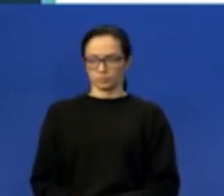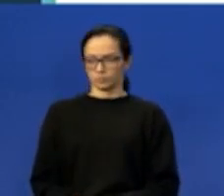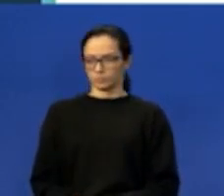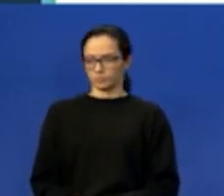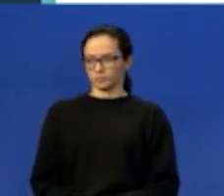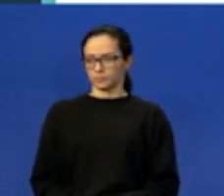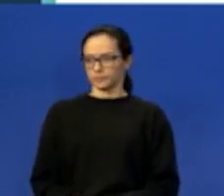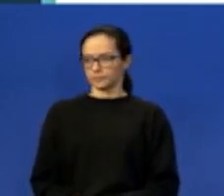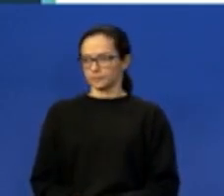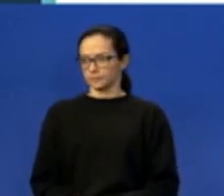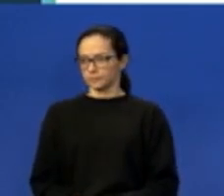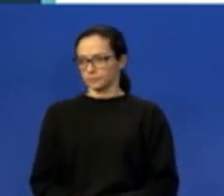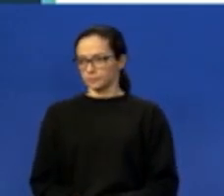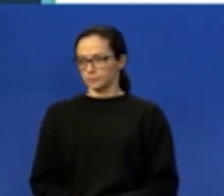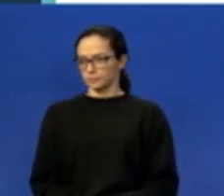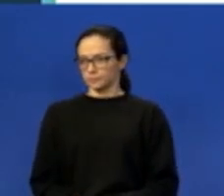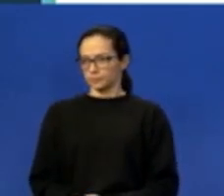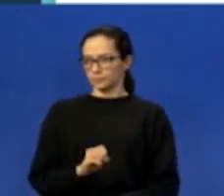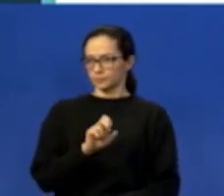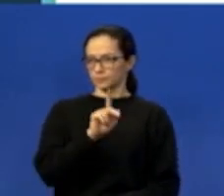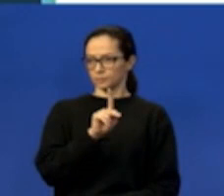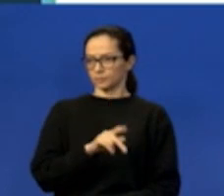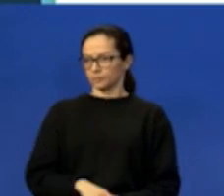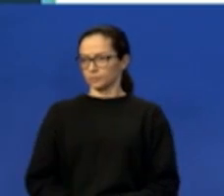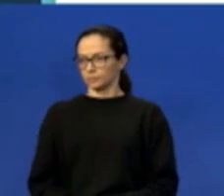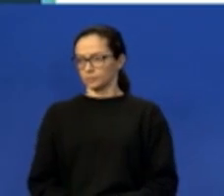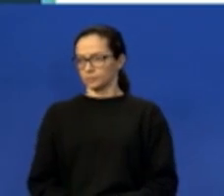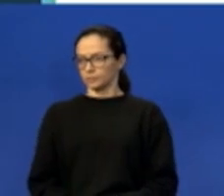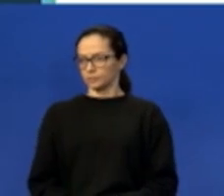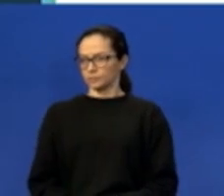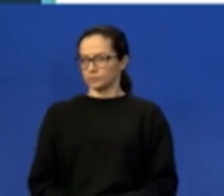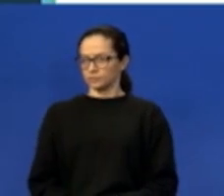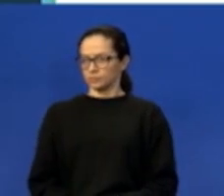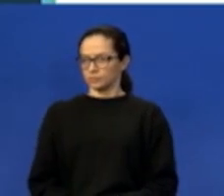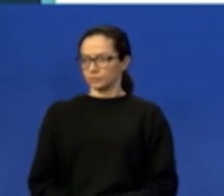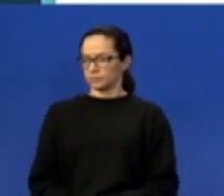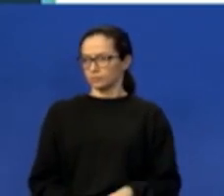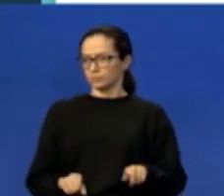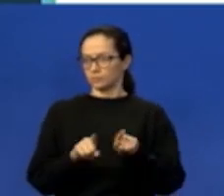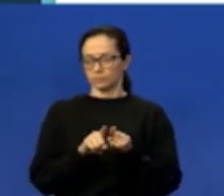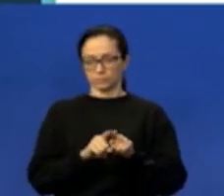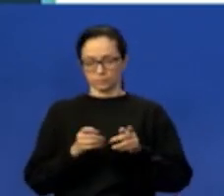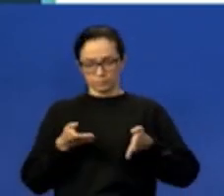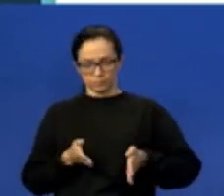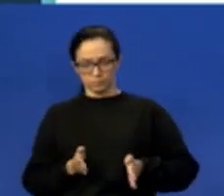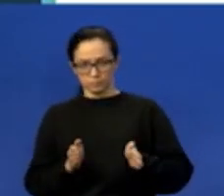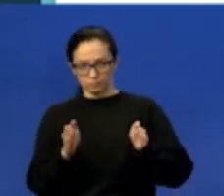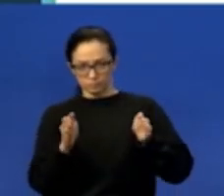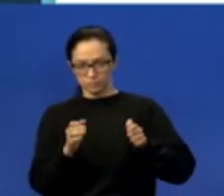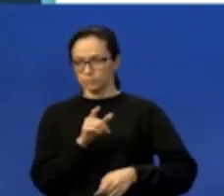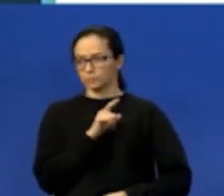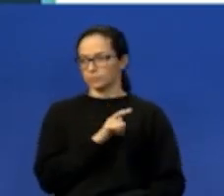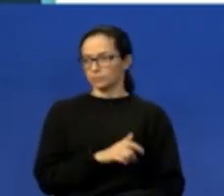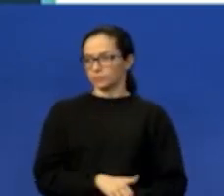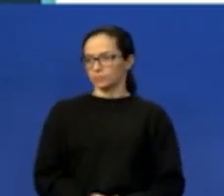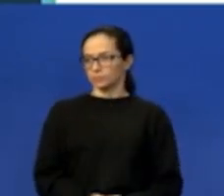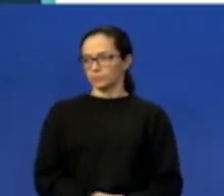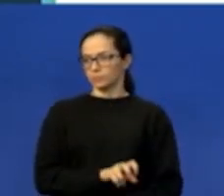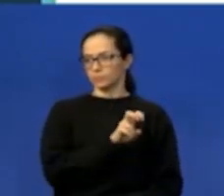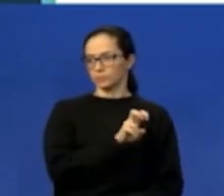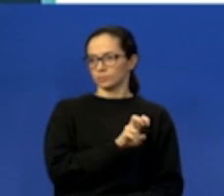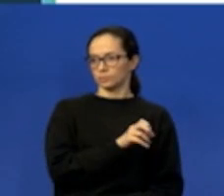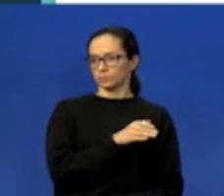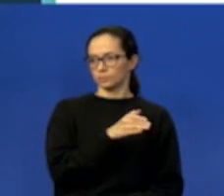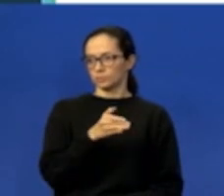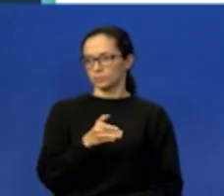5.500 milhões, 5 milhões, né, 500 mil, desculpa, eu inverti, e no recém-nascido entre 5 milhões e